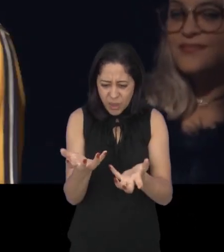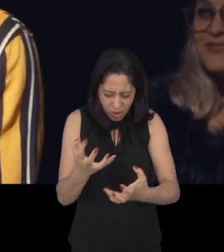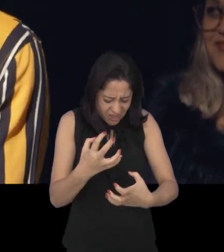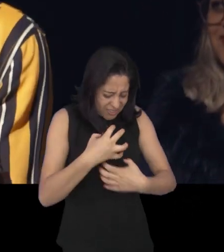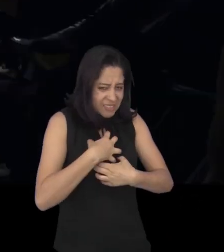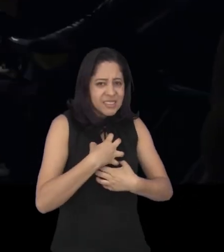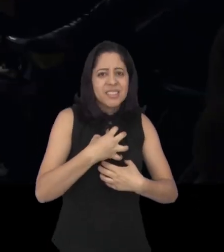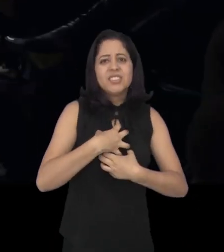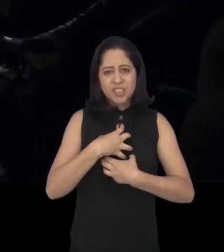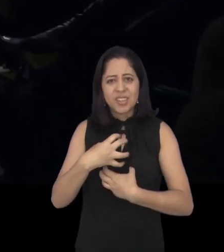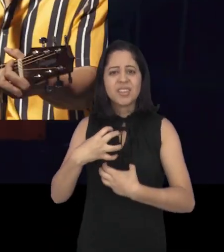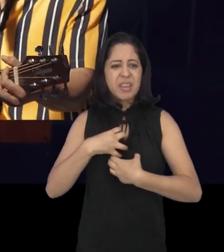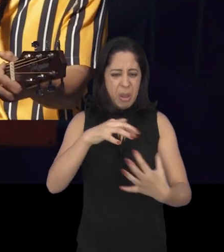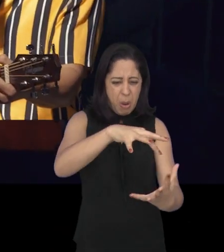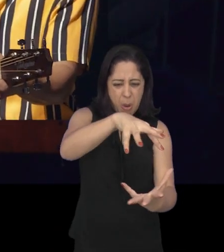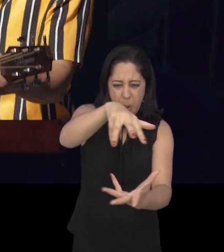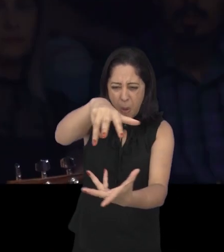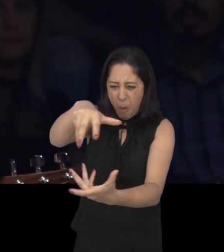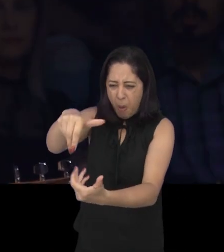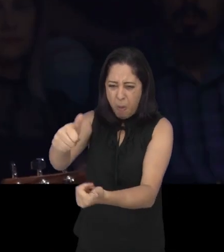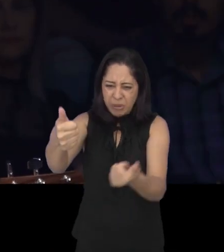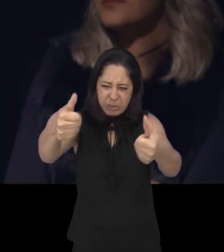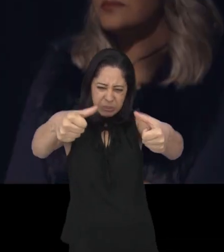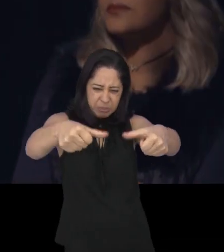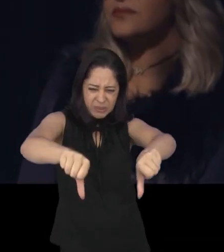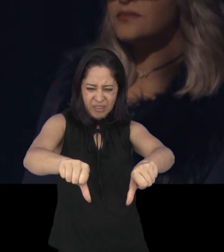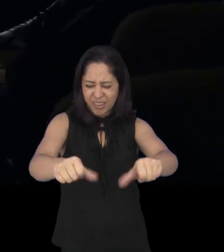paz. Que falta me faz essa falta de malícia?